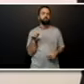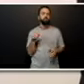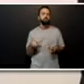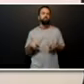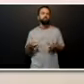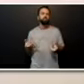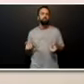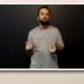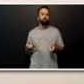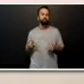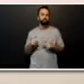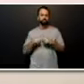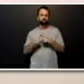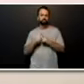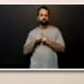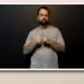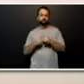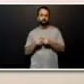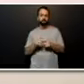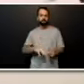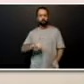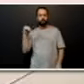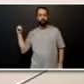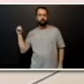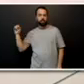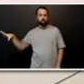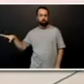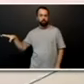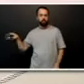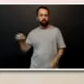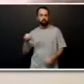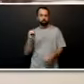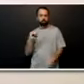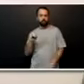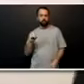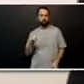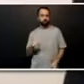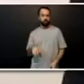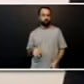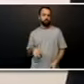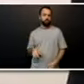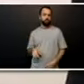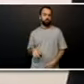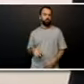Esse asterisco tira o zero dos conjuntos.